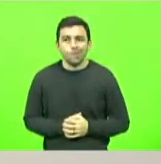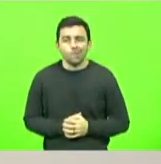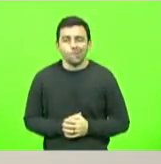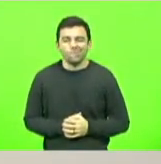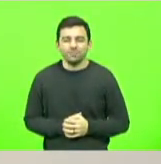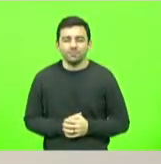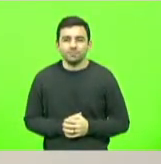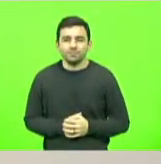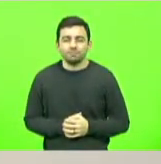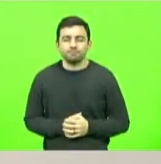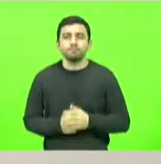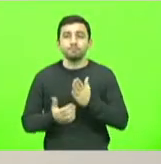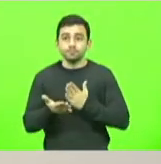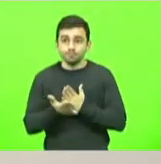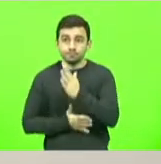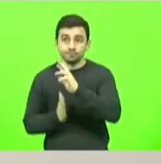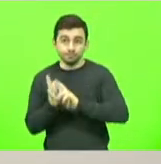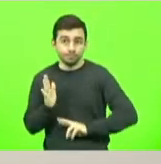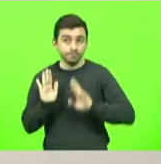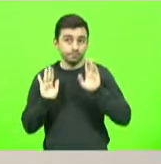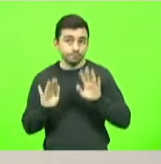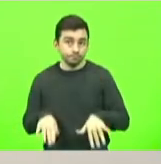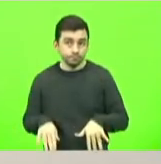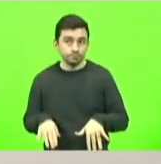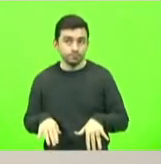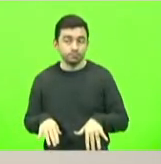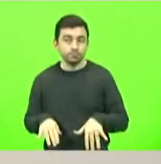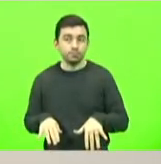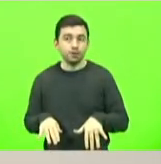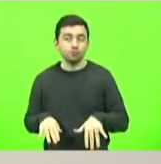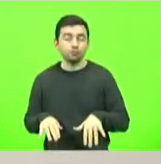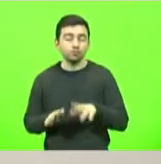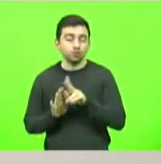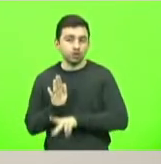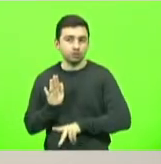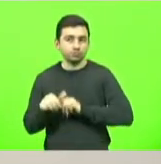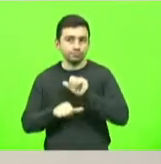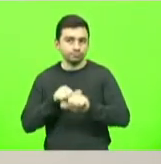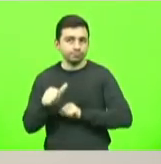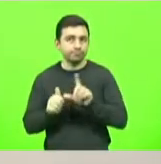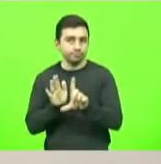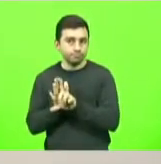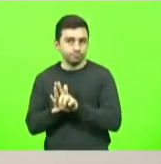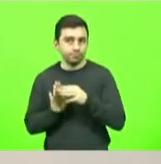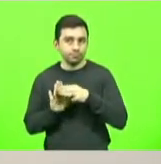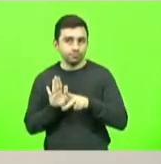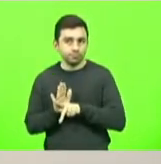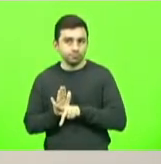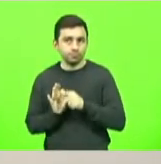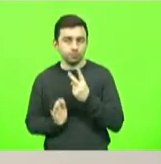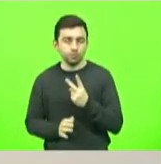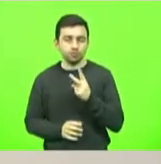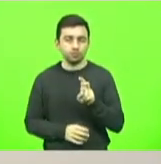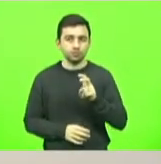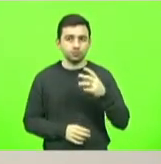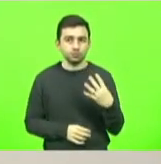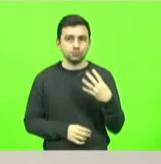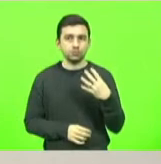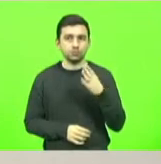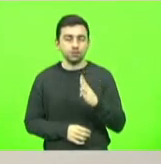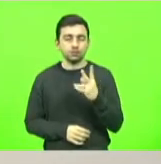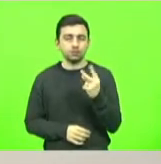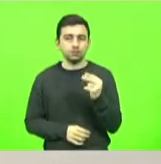Foi aprovada a redação final exarada ao projeto de conversão em lei de medida provisória nº 254, barra 2021.